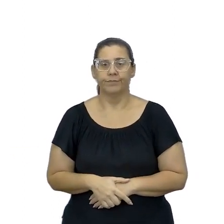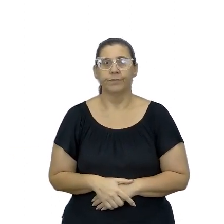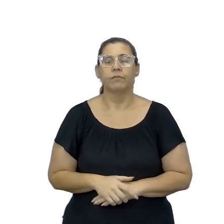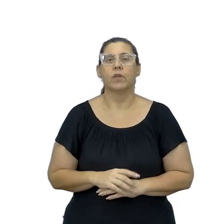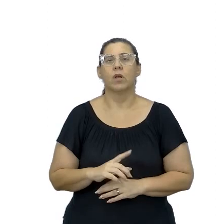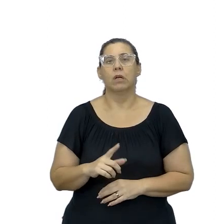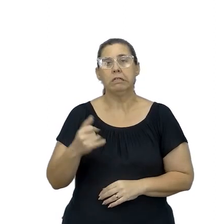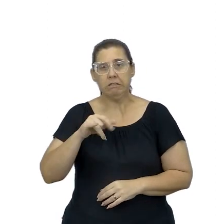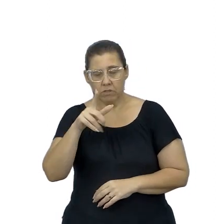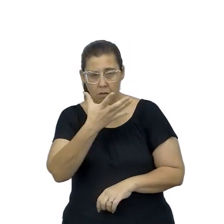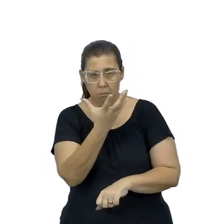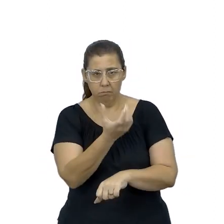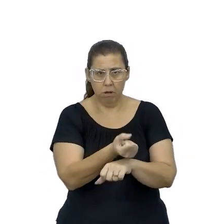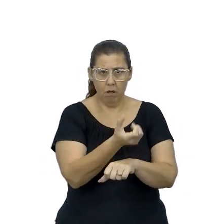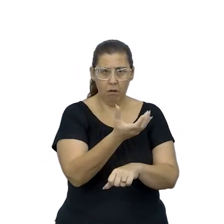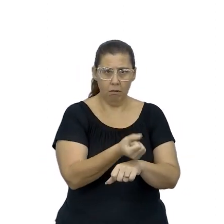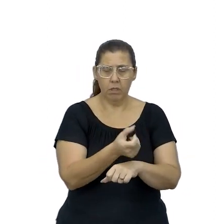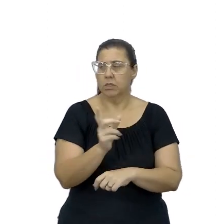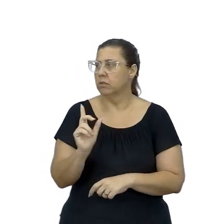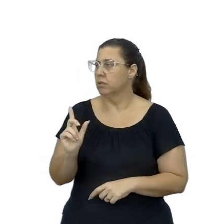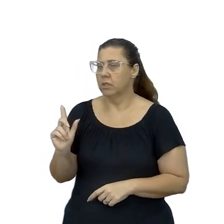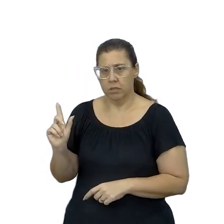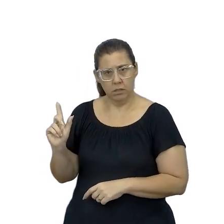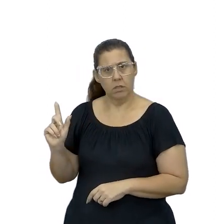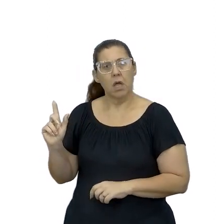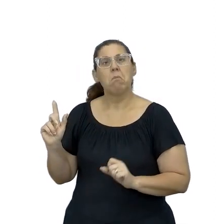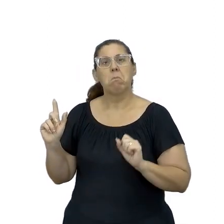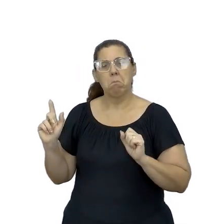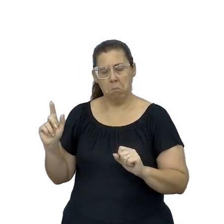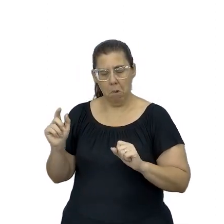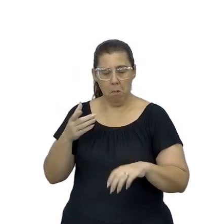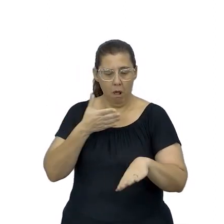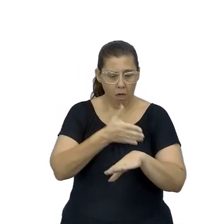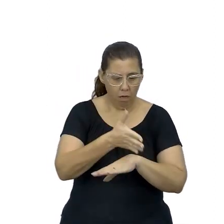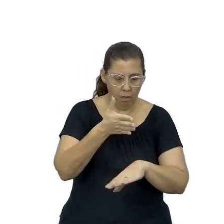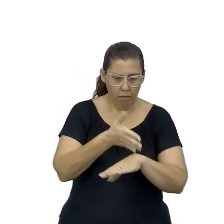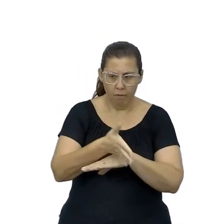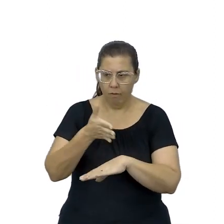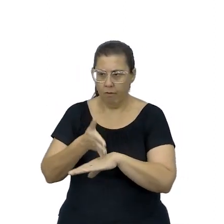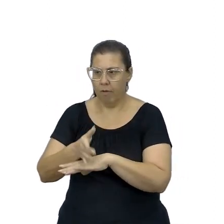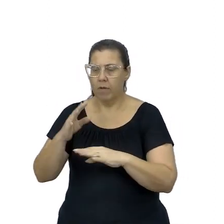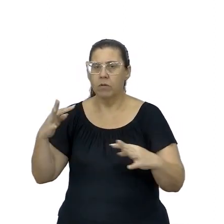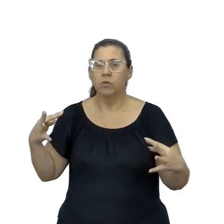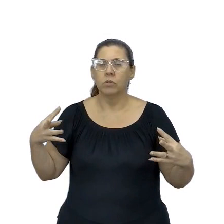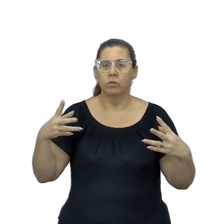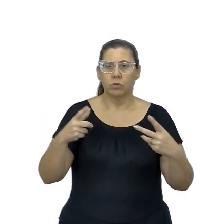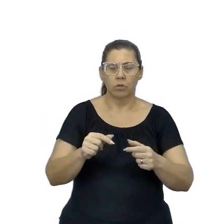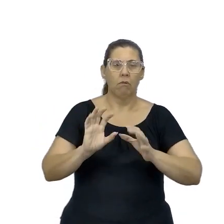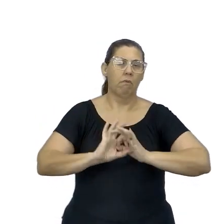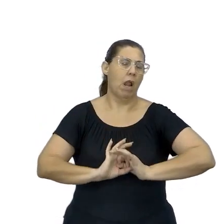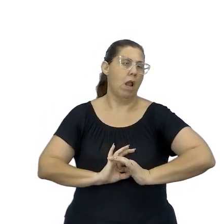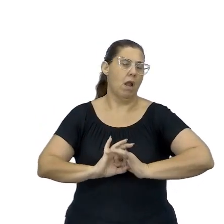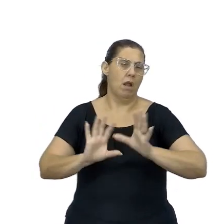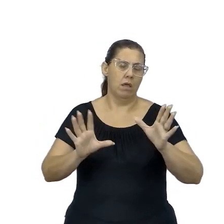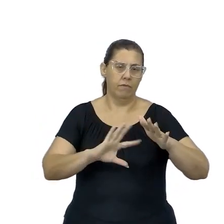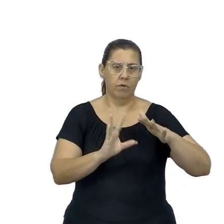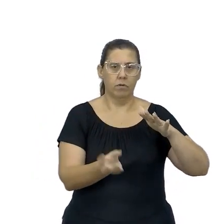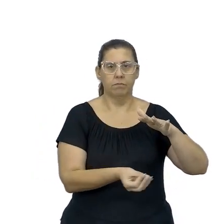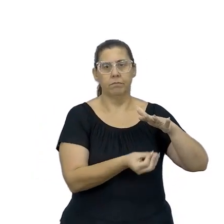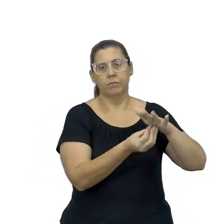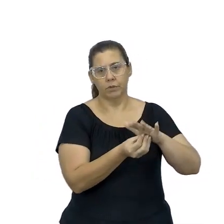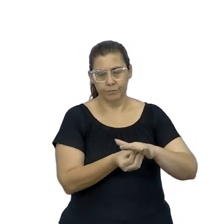vocês baixando essa pauta, se quiserem acessar, todas as que já passaram estão lá disponíveis no repositório do